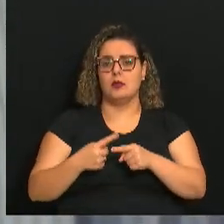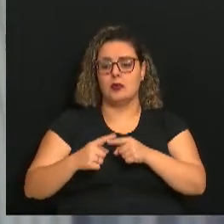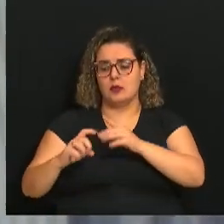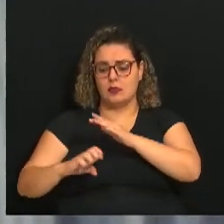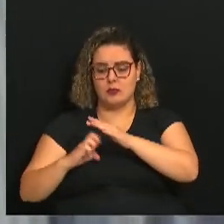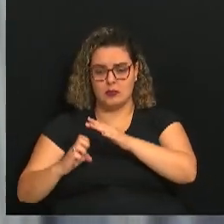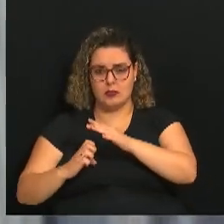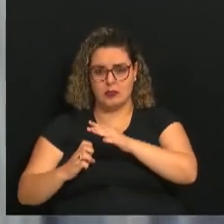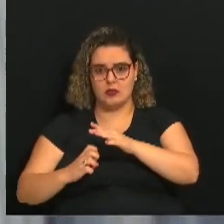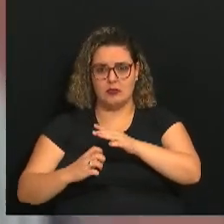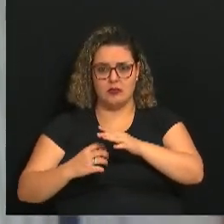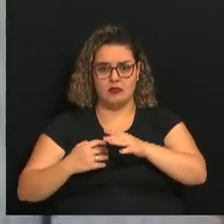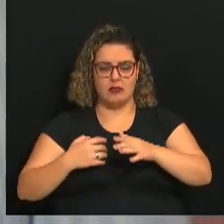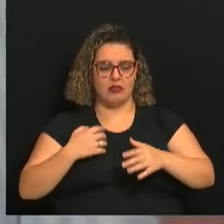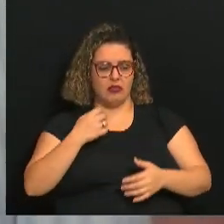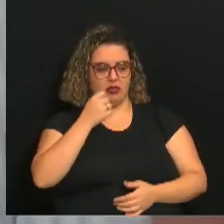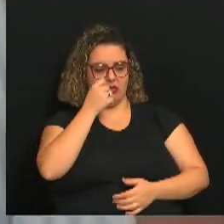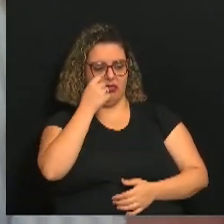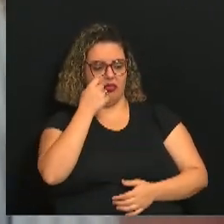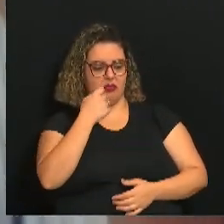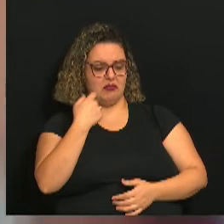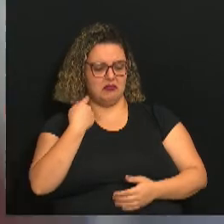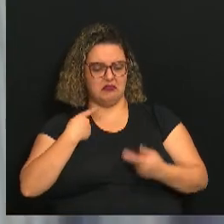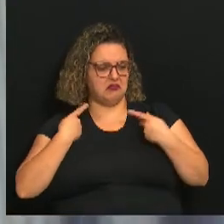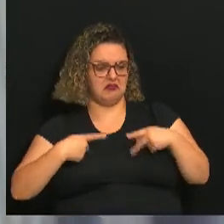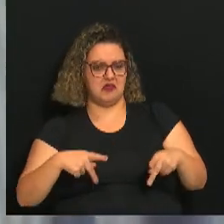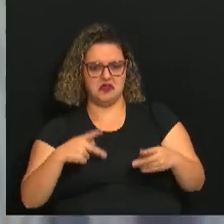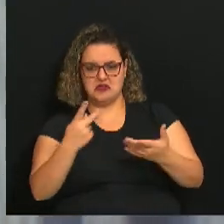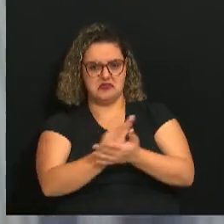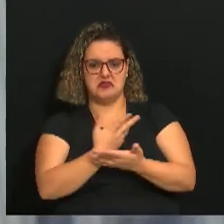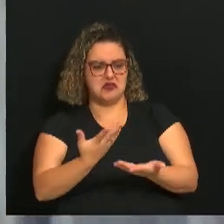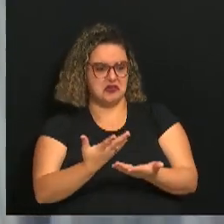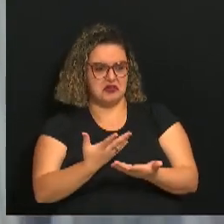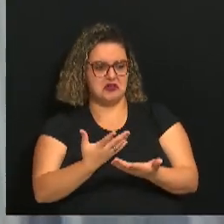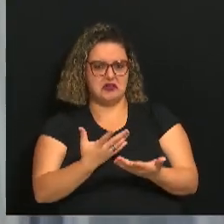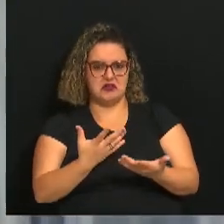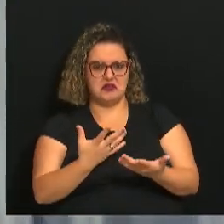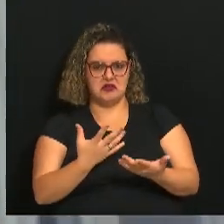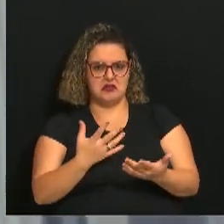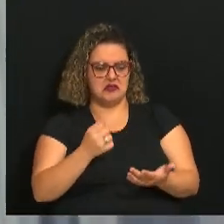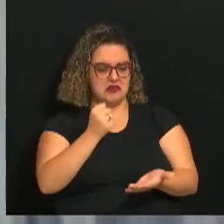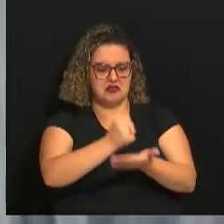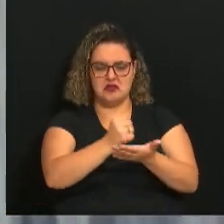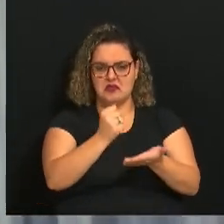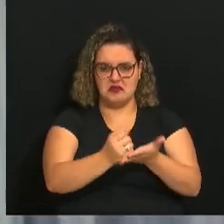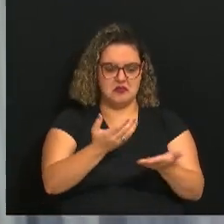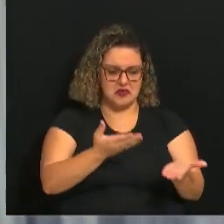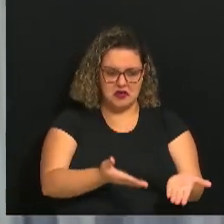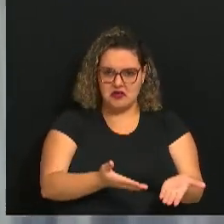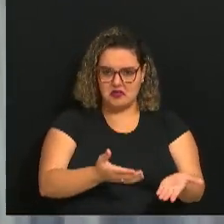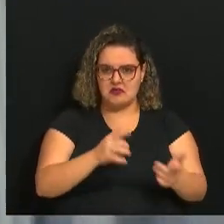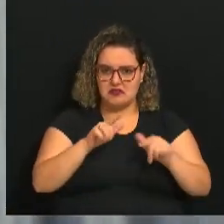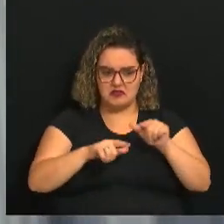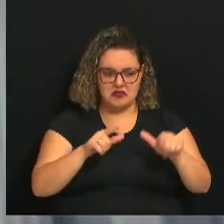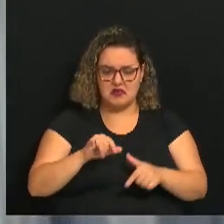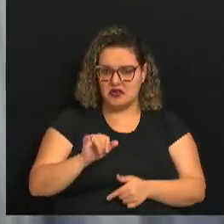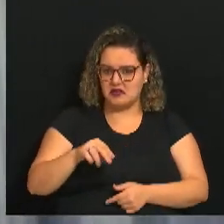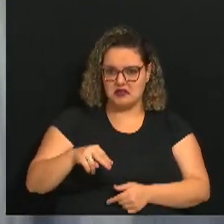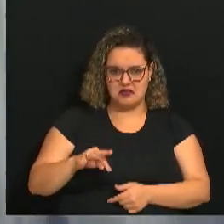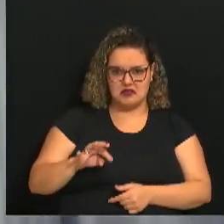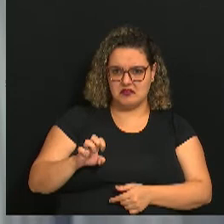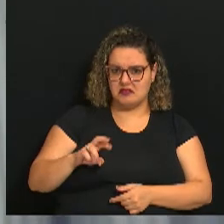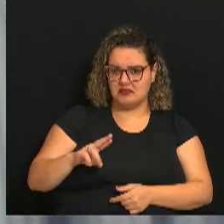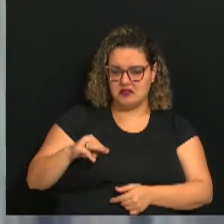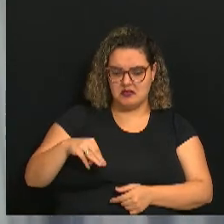seu funcionário, que desrespeita a legislação trabalhista, que opta por uma contratação como essa de trabalho intermitente, é uma empresa